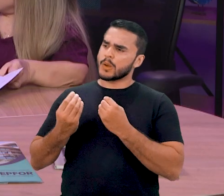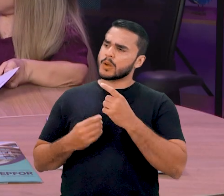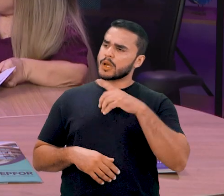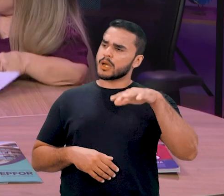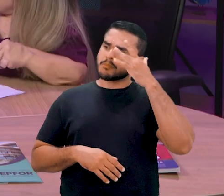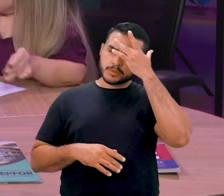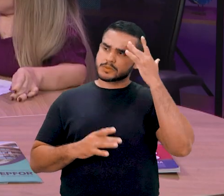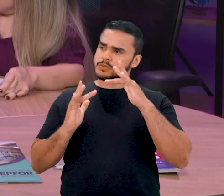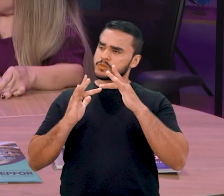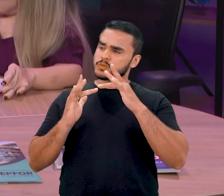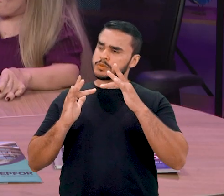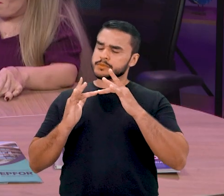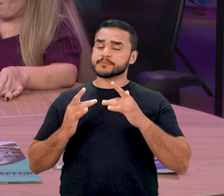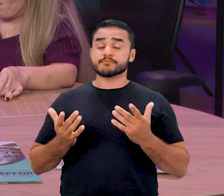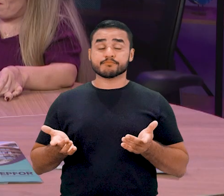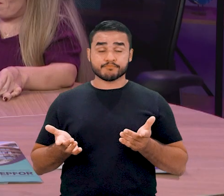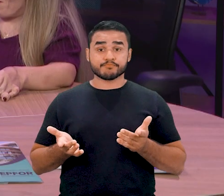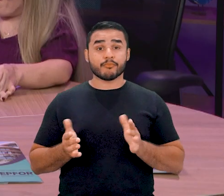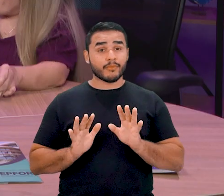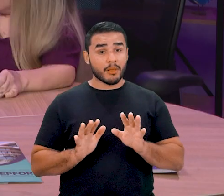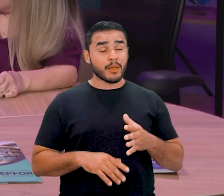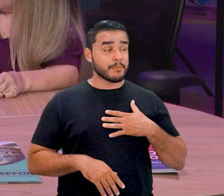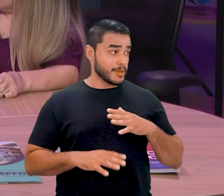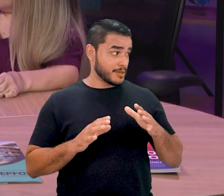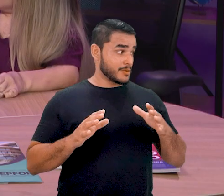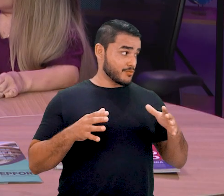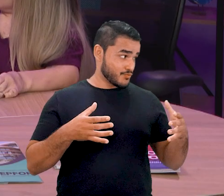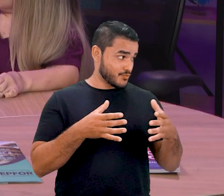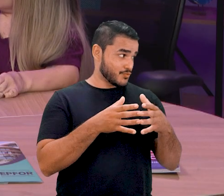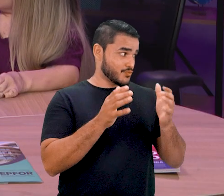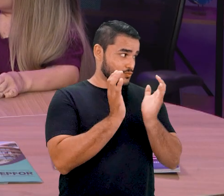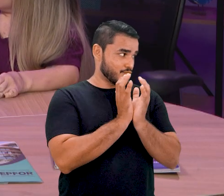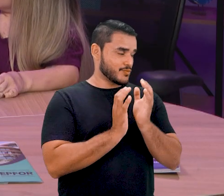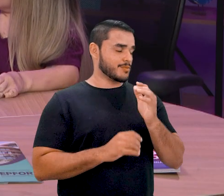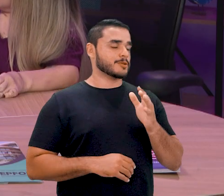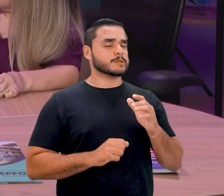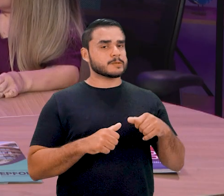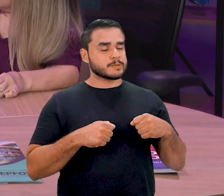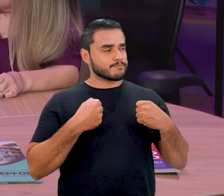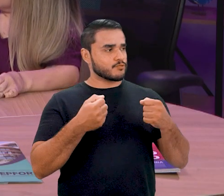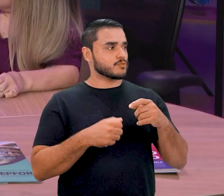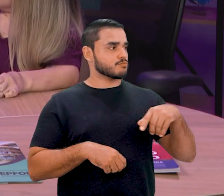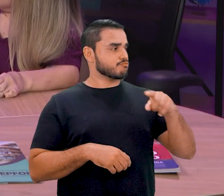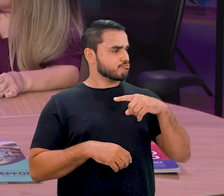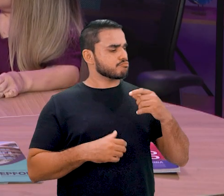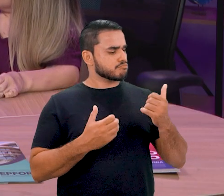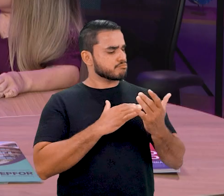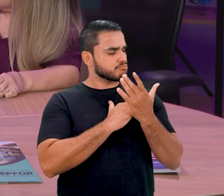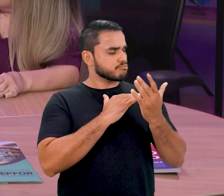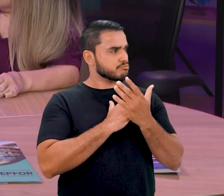universidade? Para a minha turma foi uma mobilização muito importante, mas para a